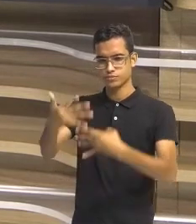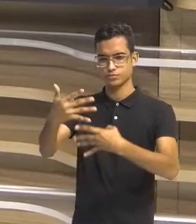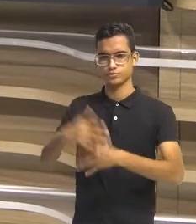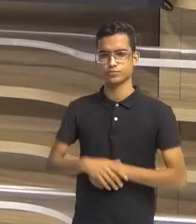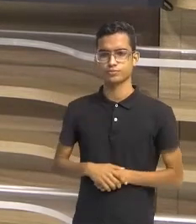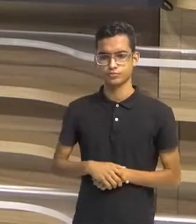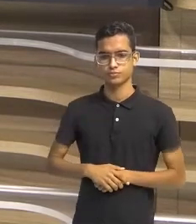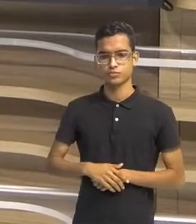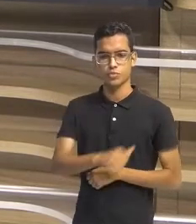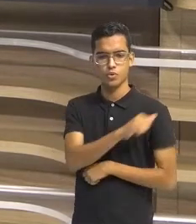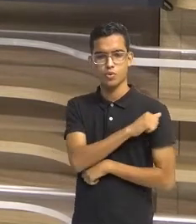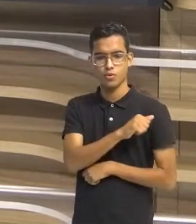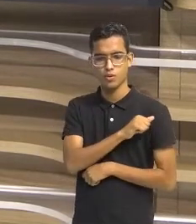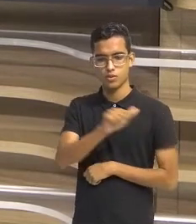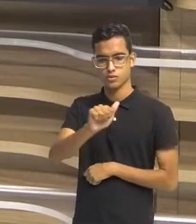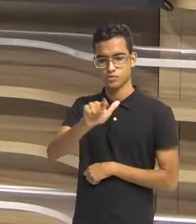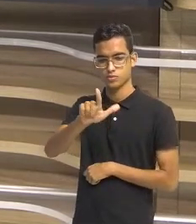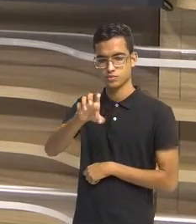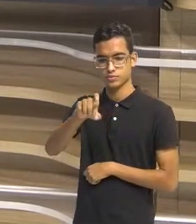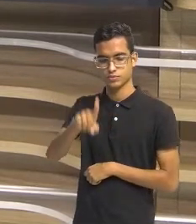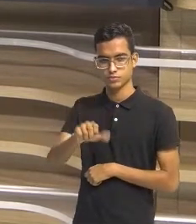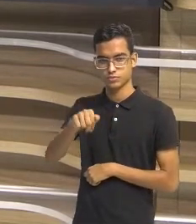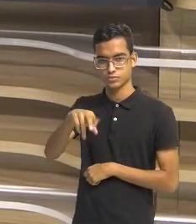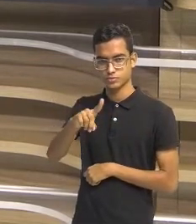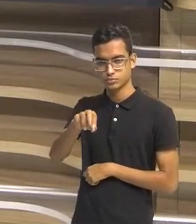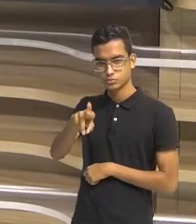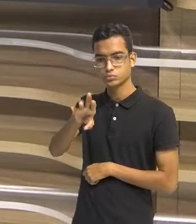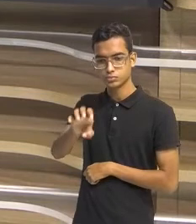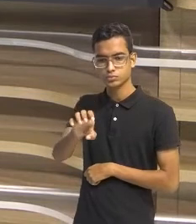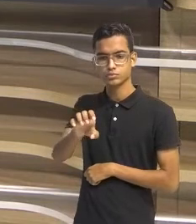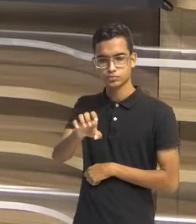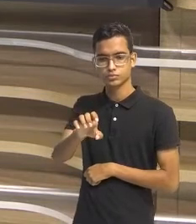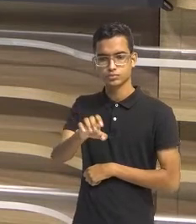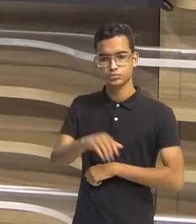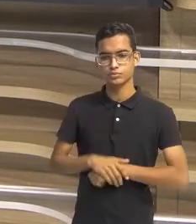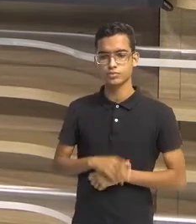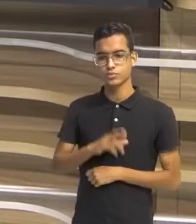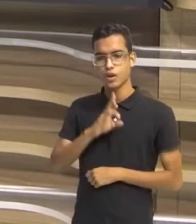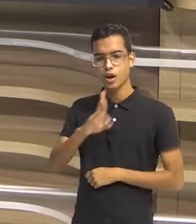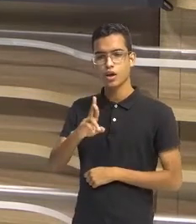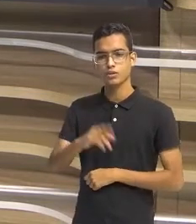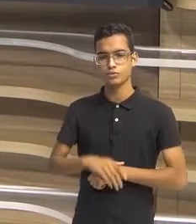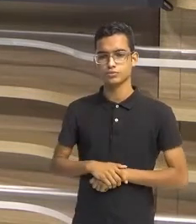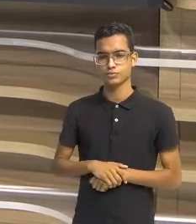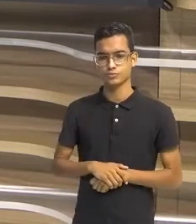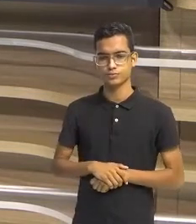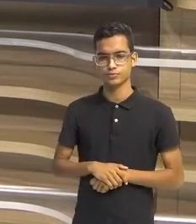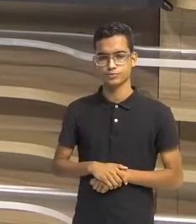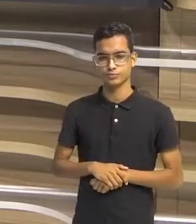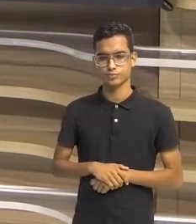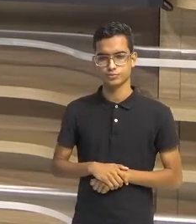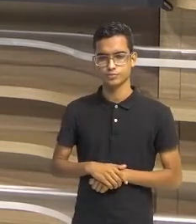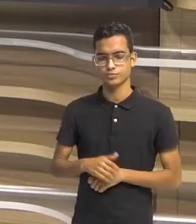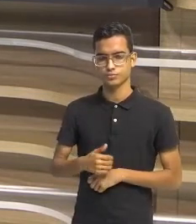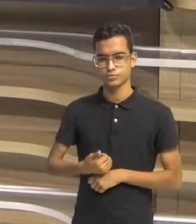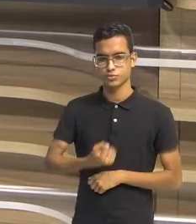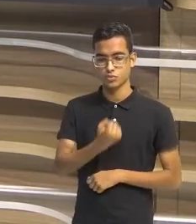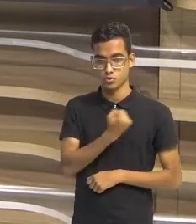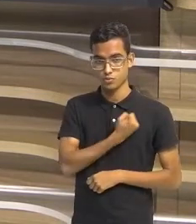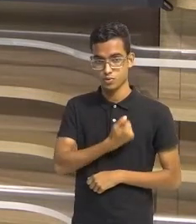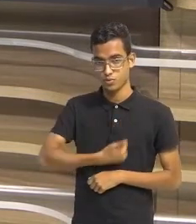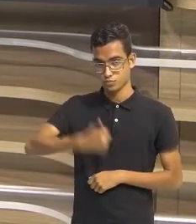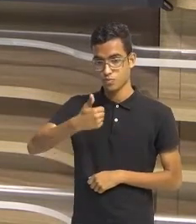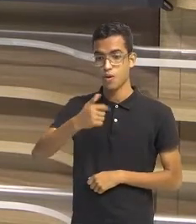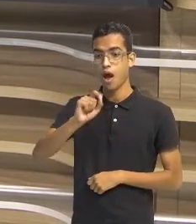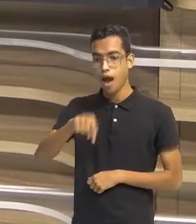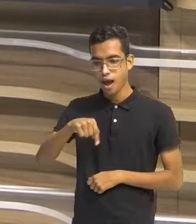com o Alexandre Vitor, da Escola Estadual Novo Céu. Ele falou que a questão 1 é a letra C e